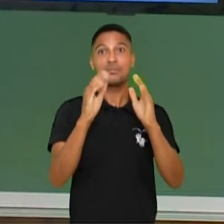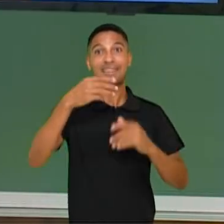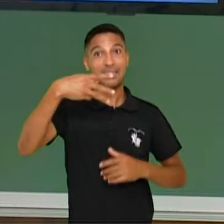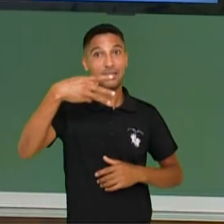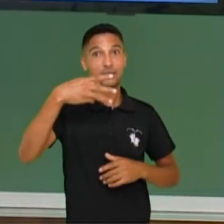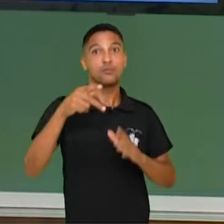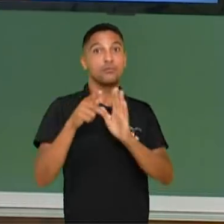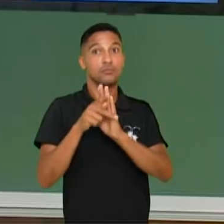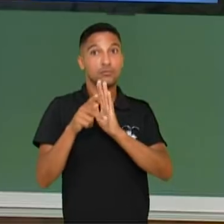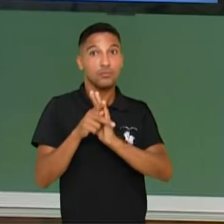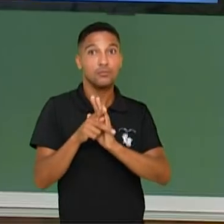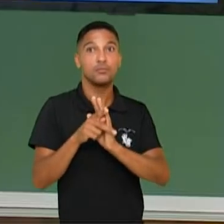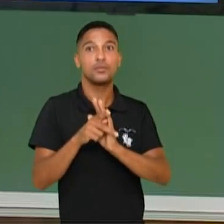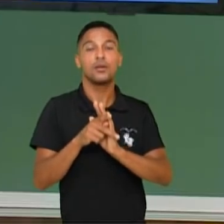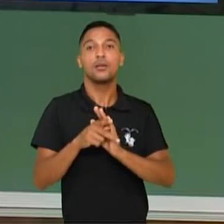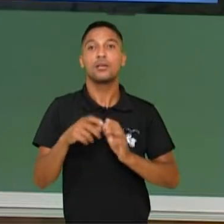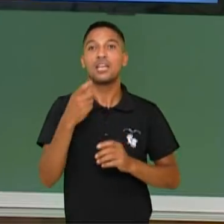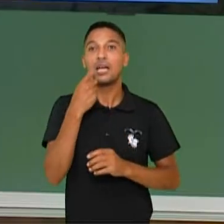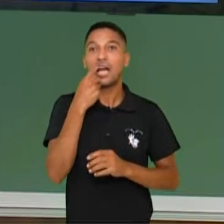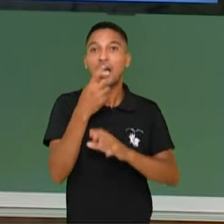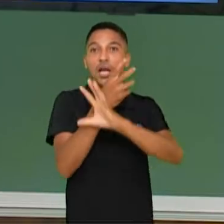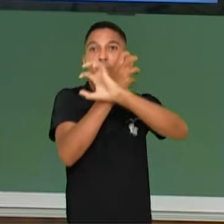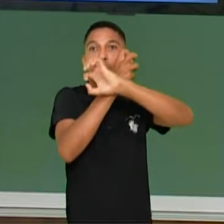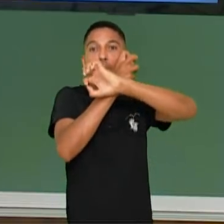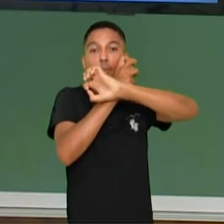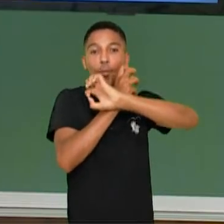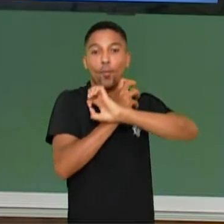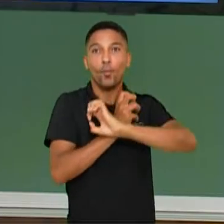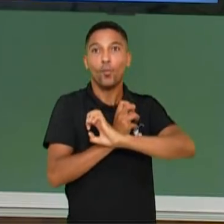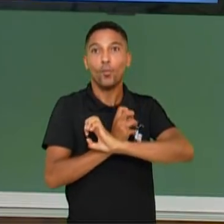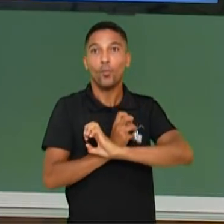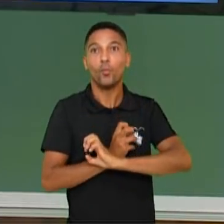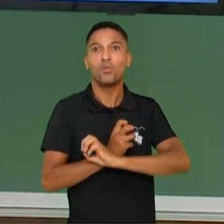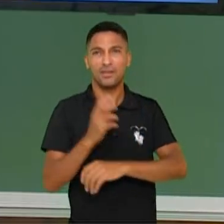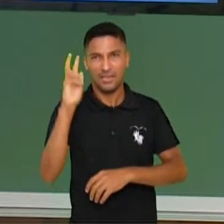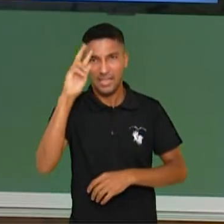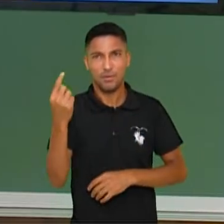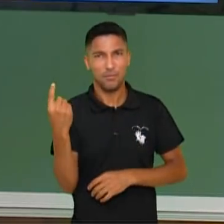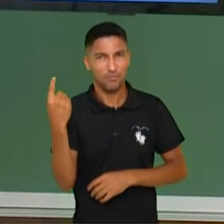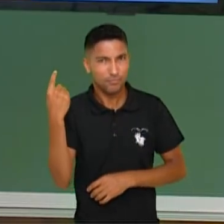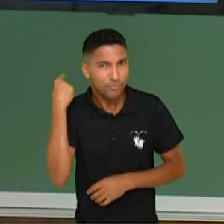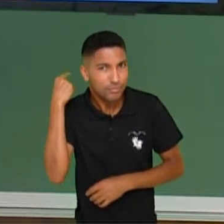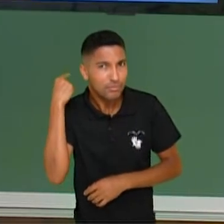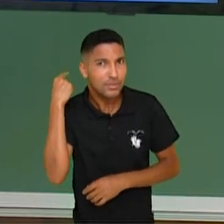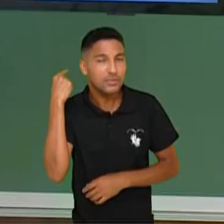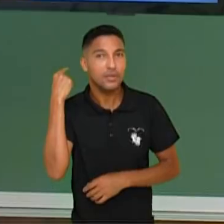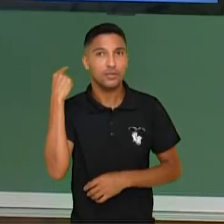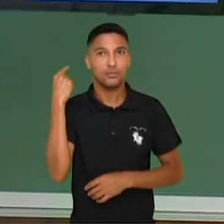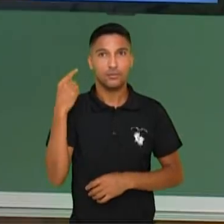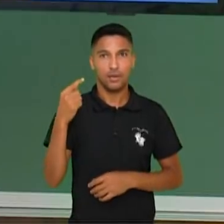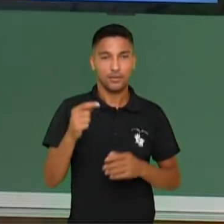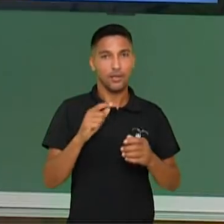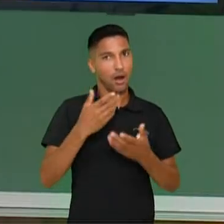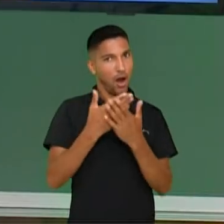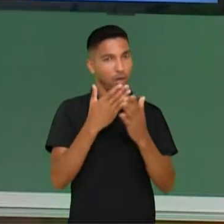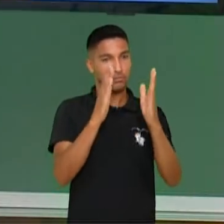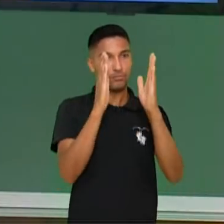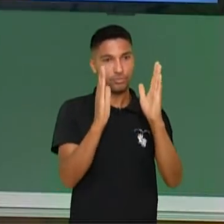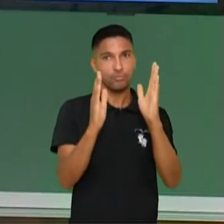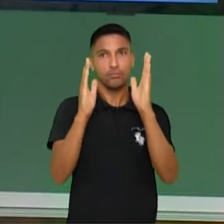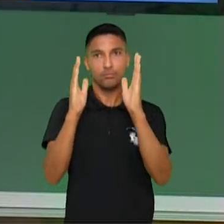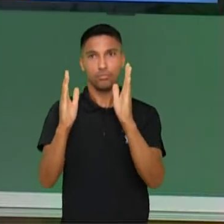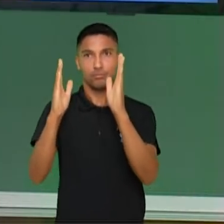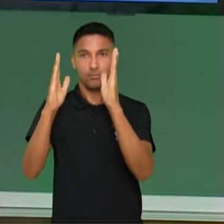lá na primeira aula que nós íamos dividir esse assunto em 3 partes? É muita informação sobre o sistema esquelético. Então eu já falei